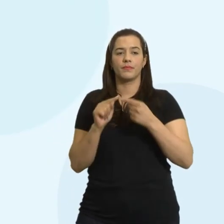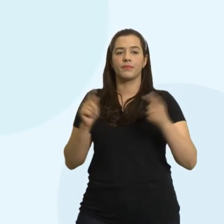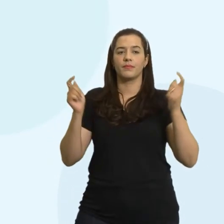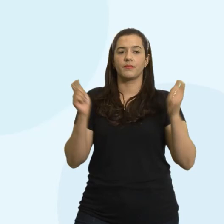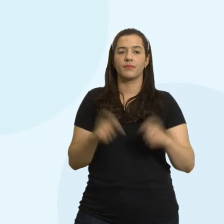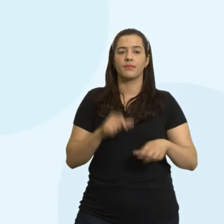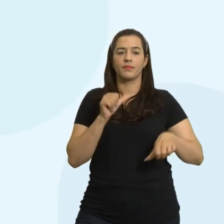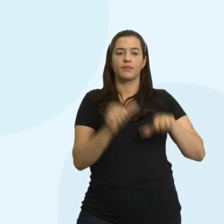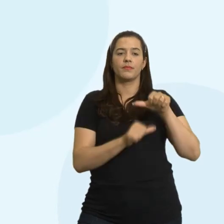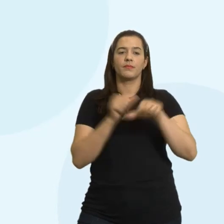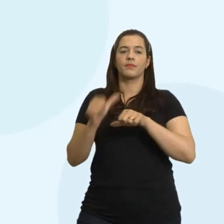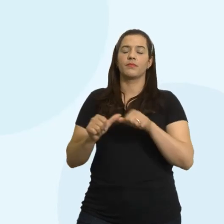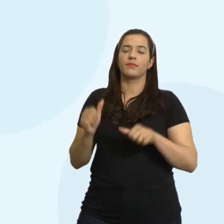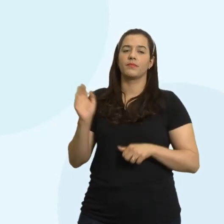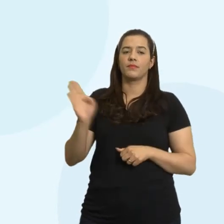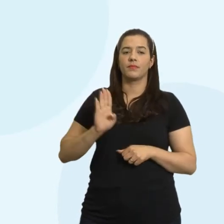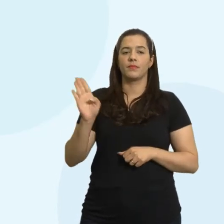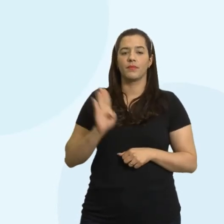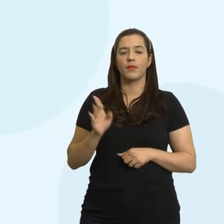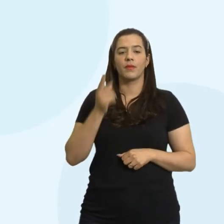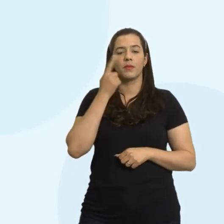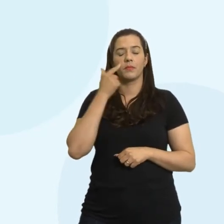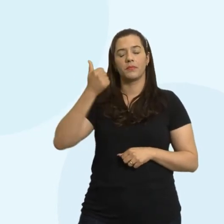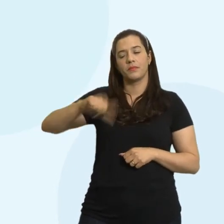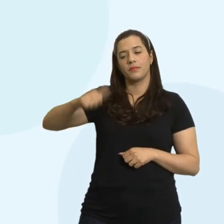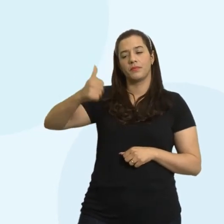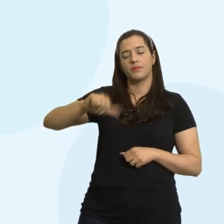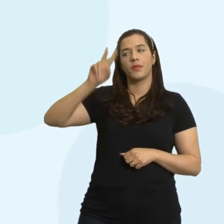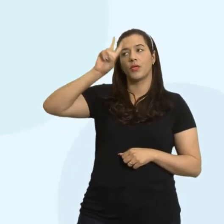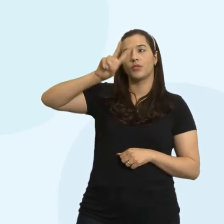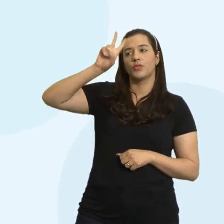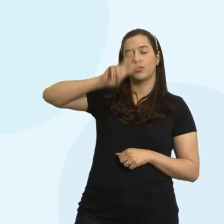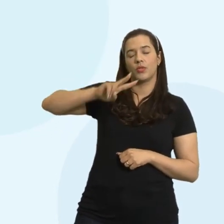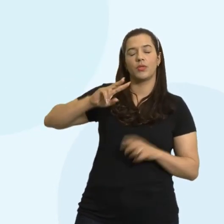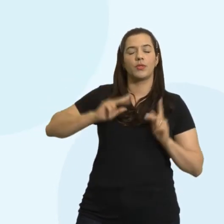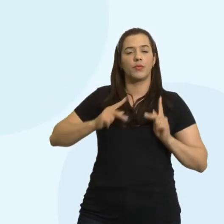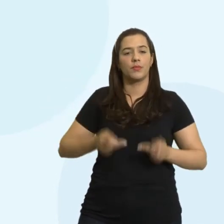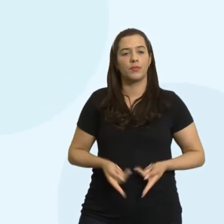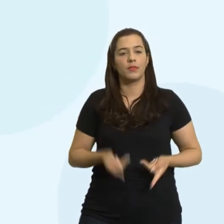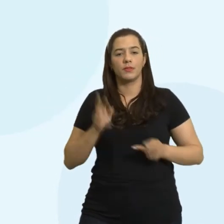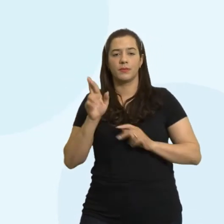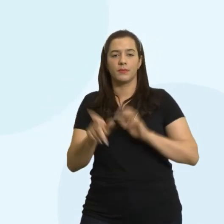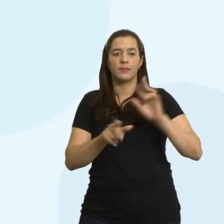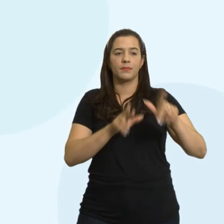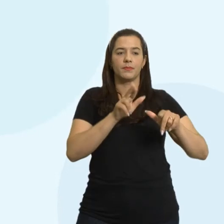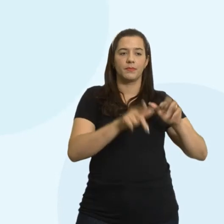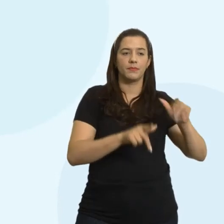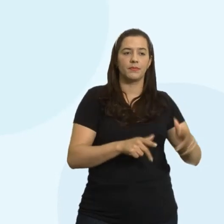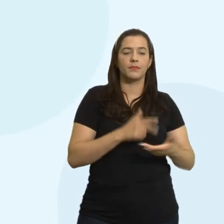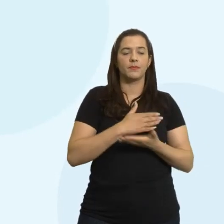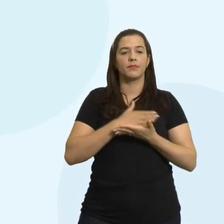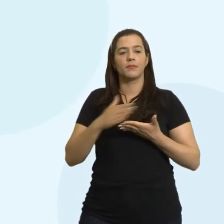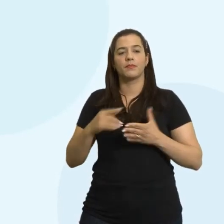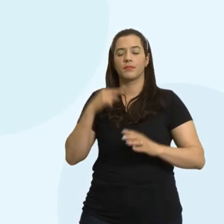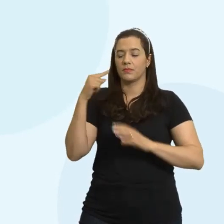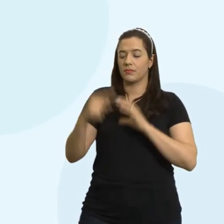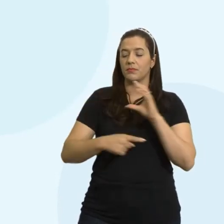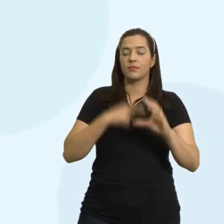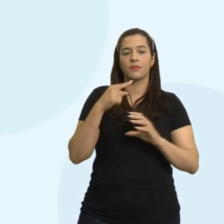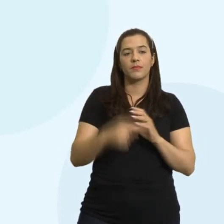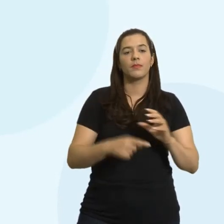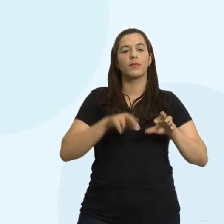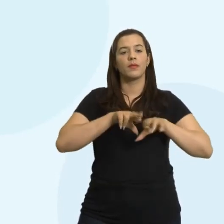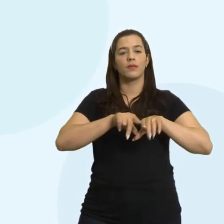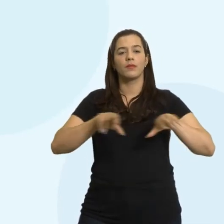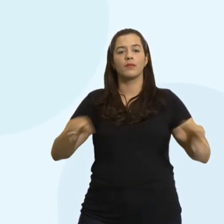evolução biológica para analisar a história humana, considerando sua origem, diversificação, dispersão pelo planeta e diferentes